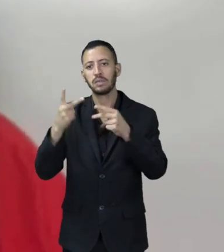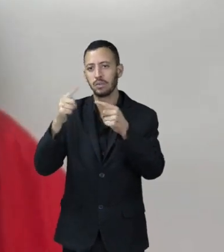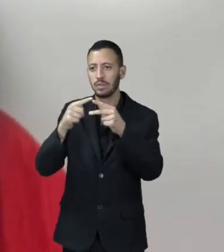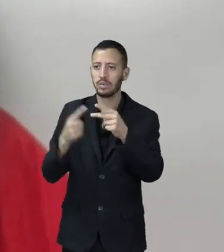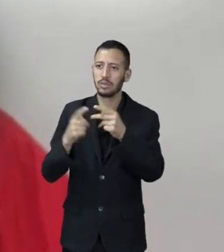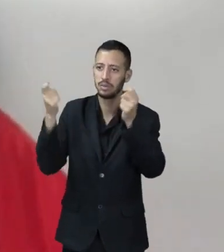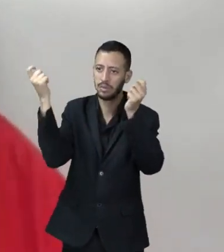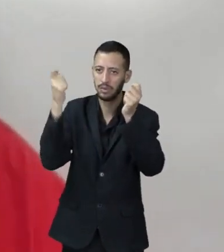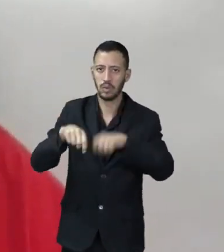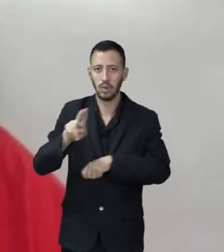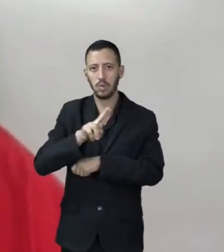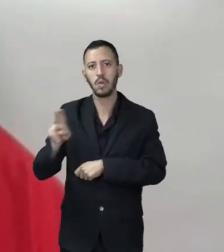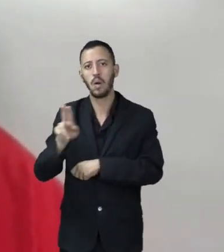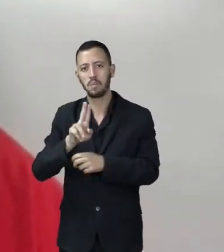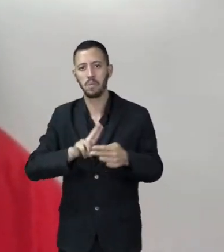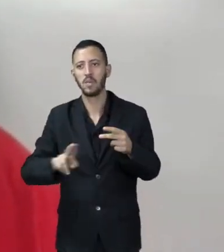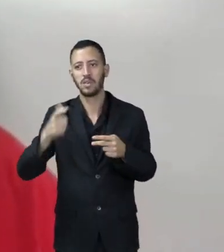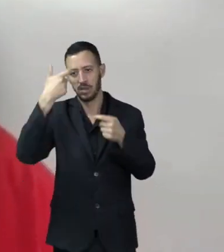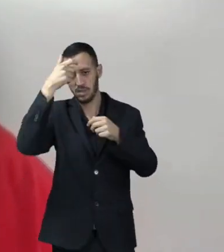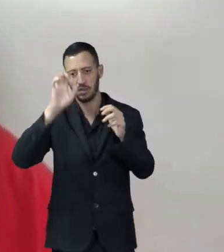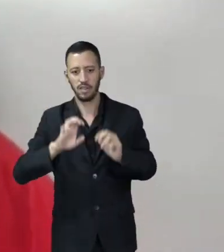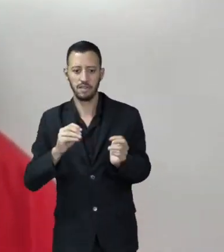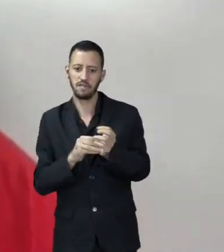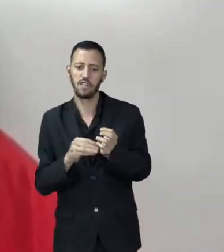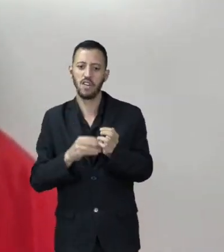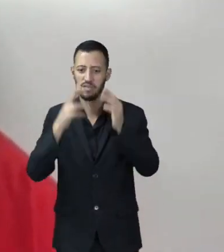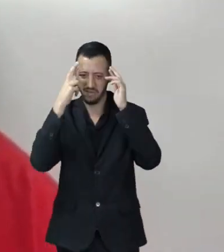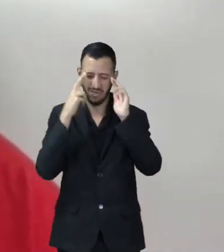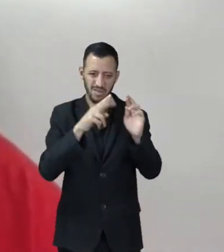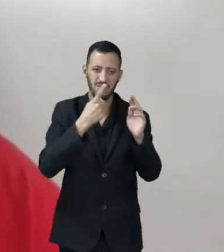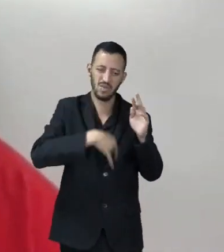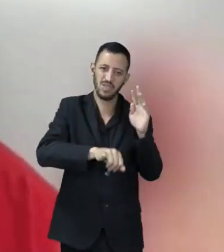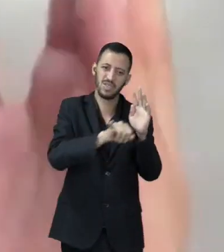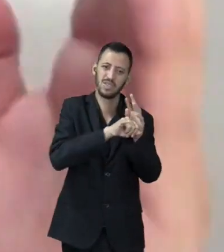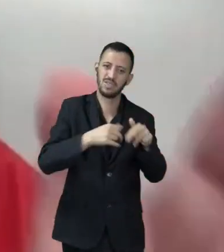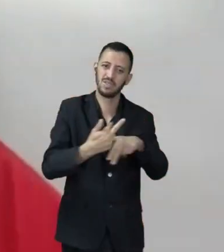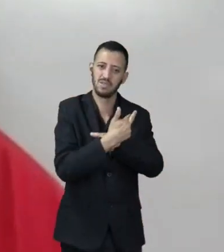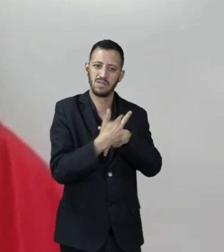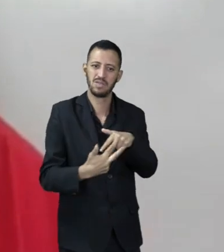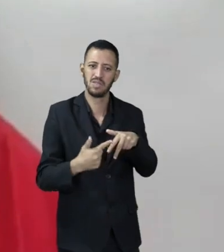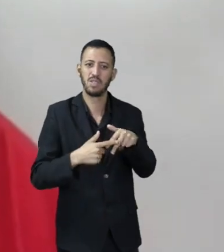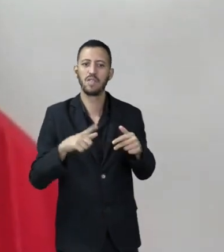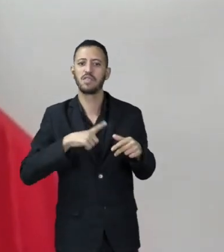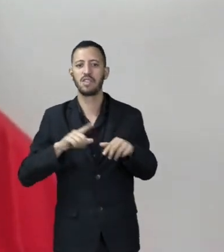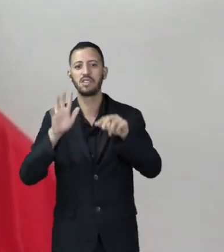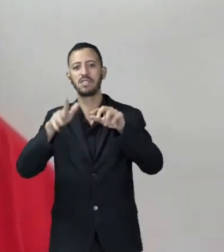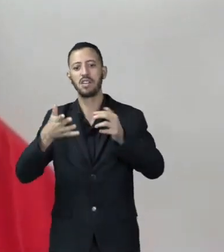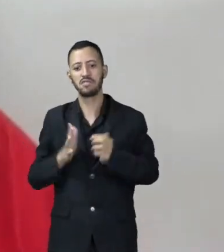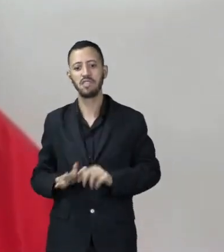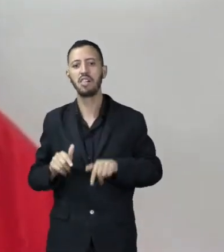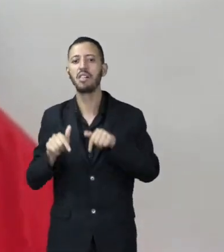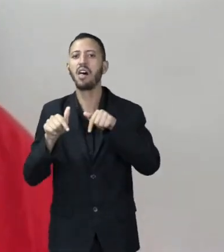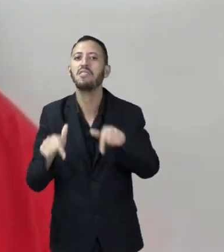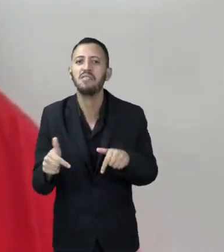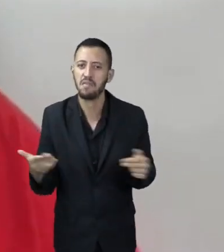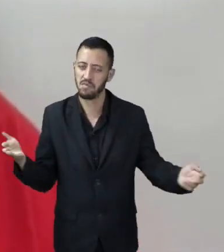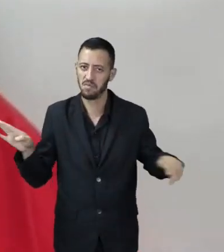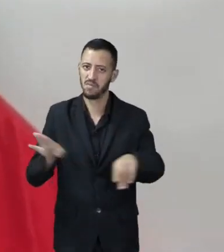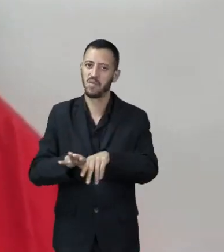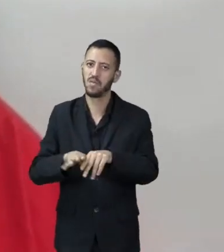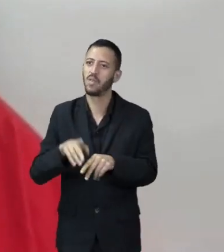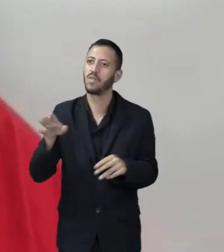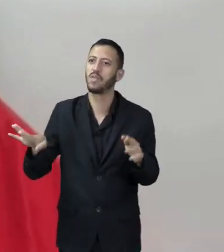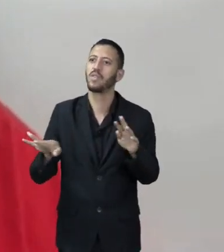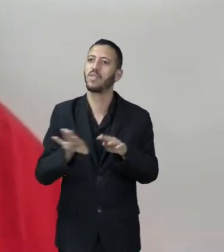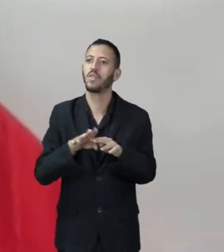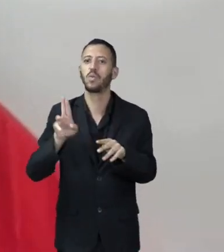possibilidades: pessoas com nome civil, que ainda assim são desrespeitadas com a sua identidade de gênero, mesmo tendo um nome na certidão de nascimento, e aquelas que têm o nome